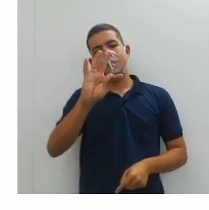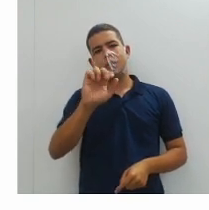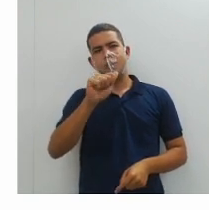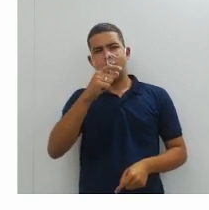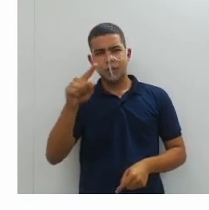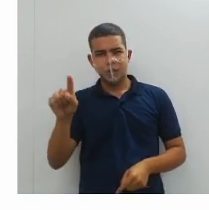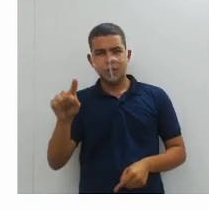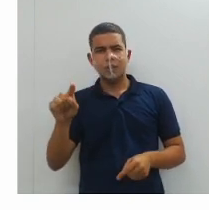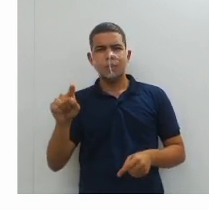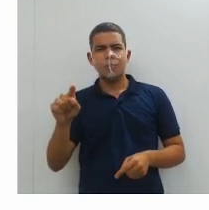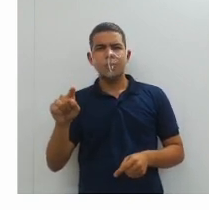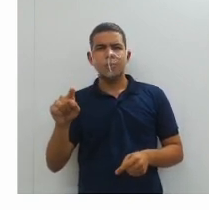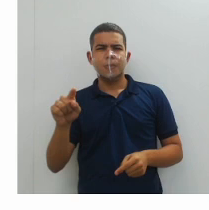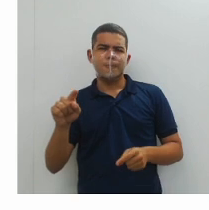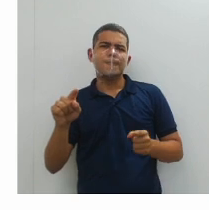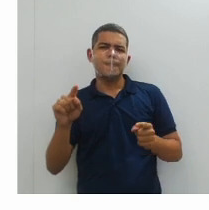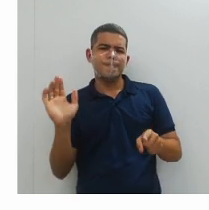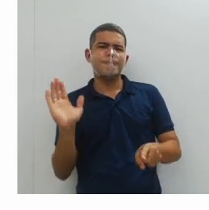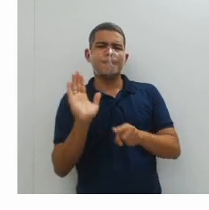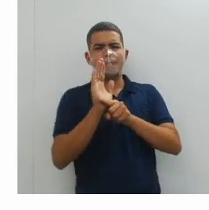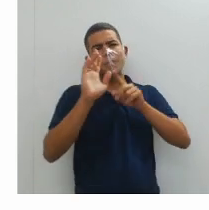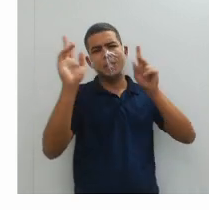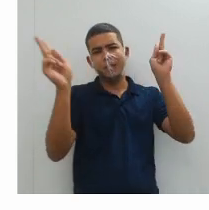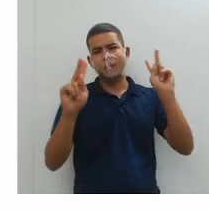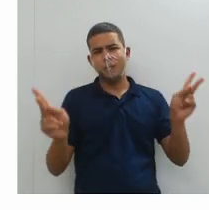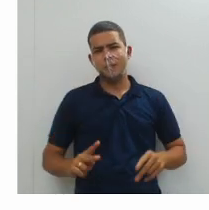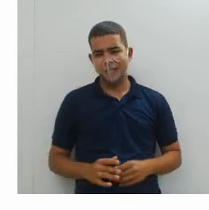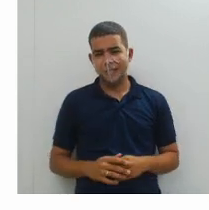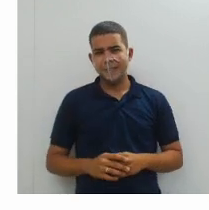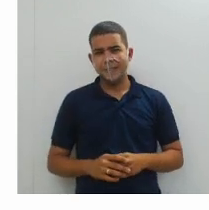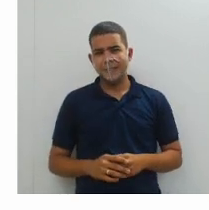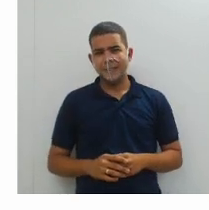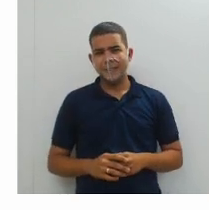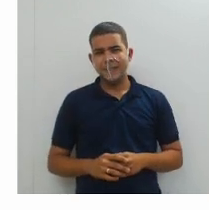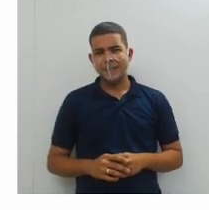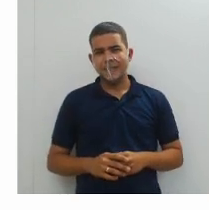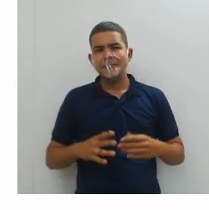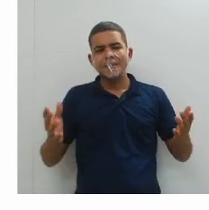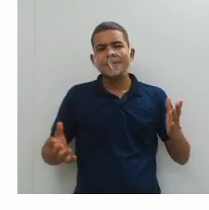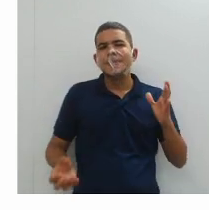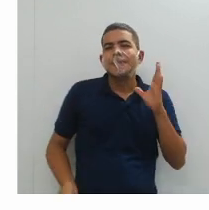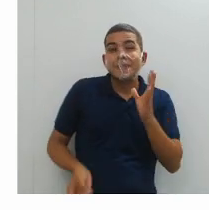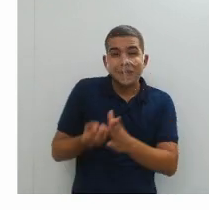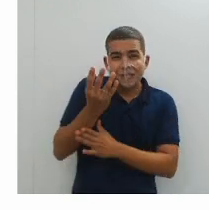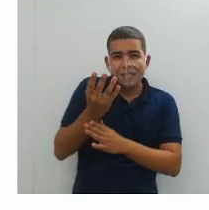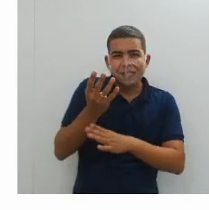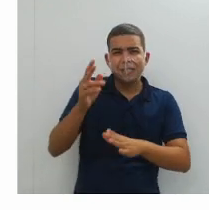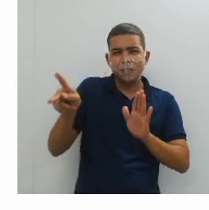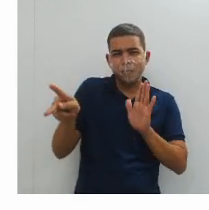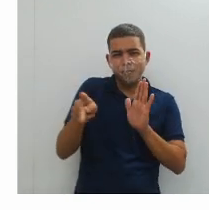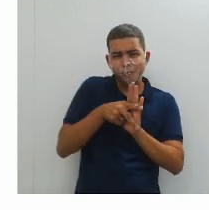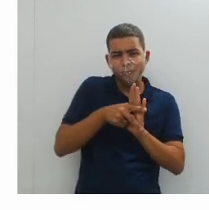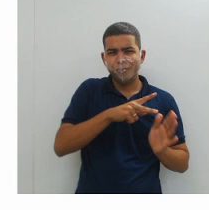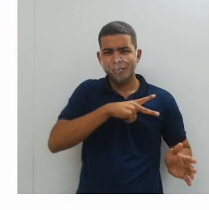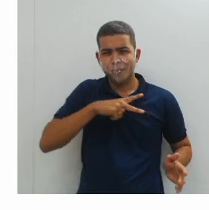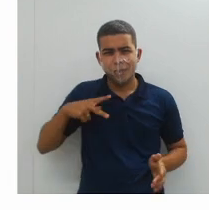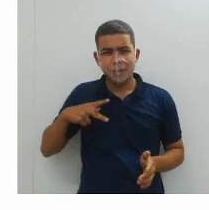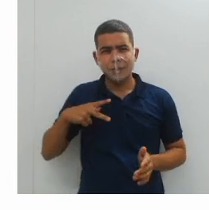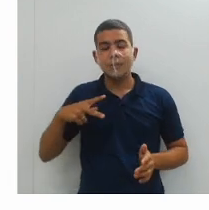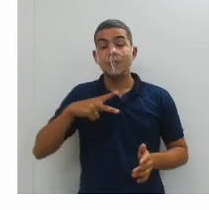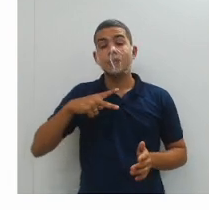aqui, para preservar a paz. Então, com o surgimento da propriedade privada, surge a guerra de todos contra